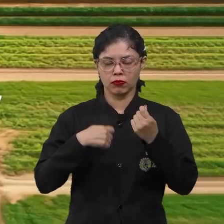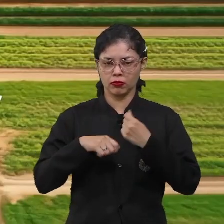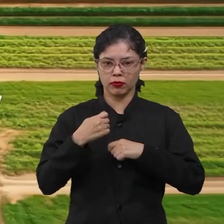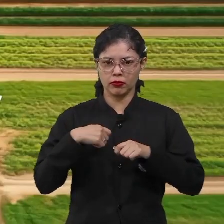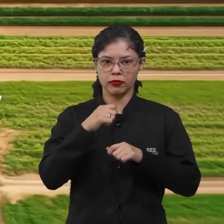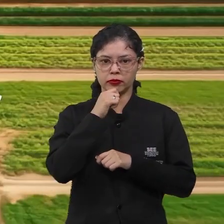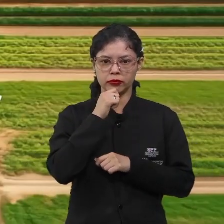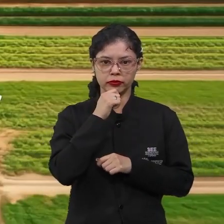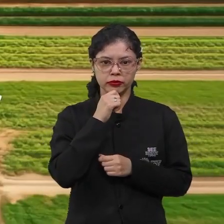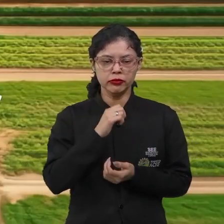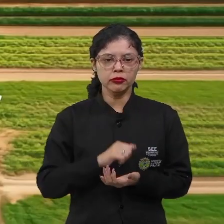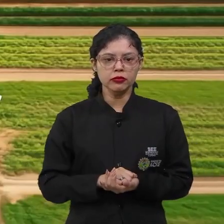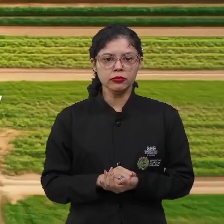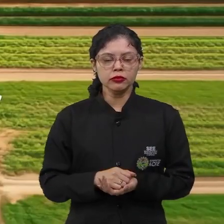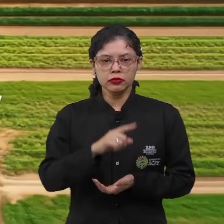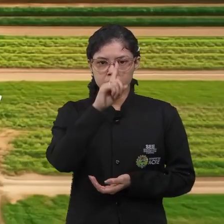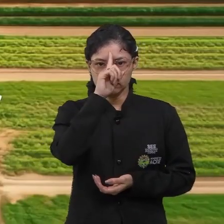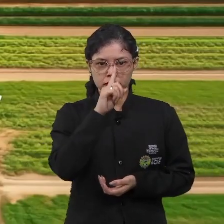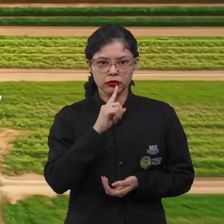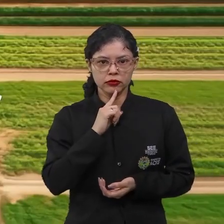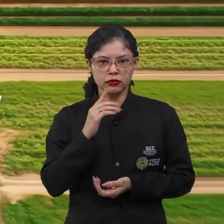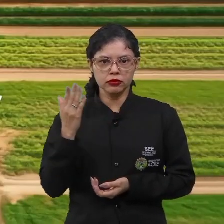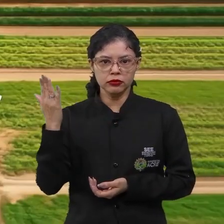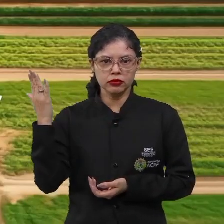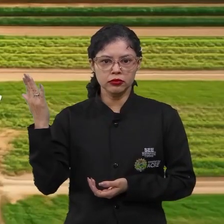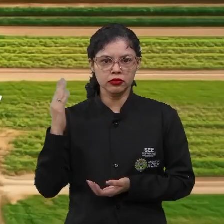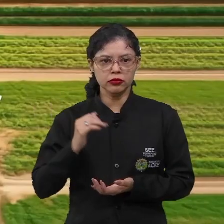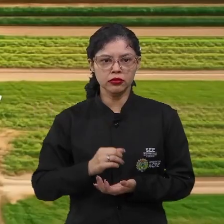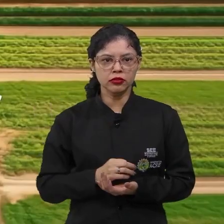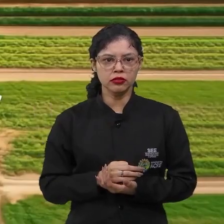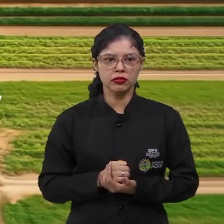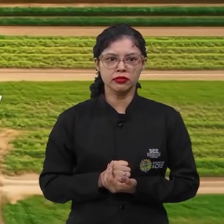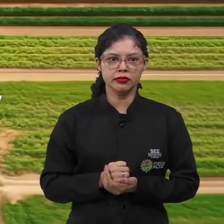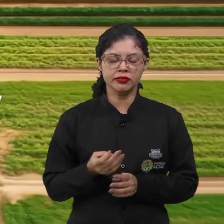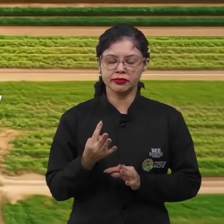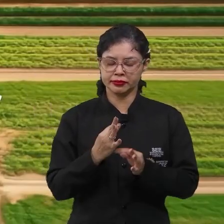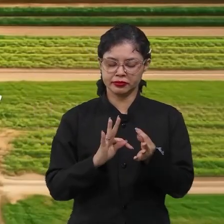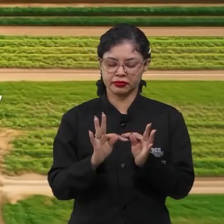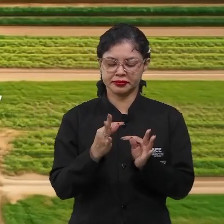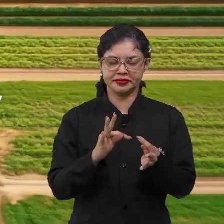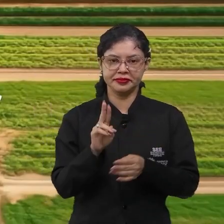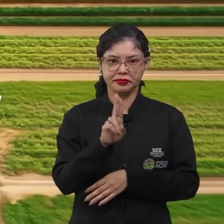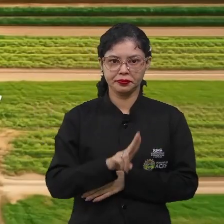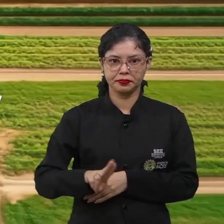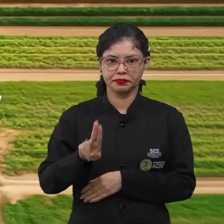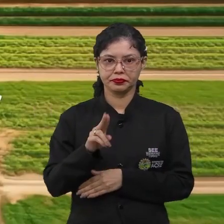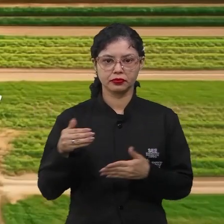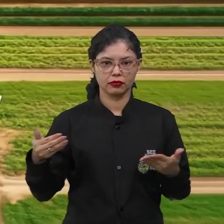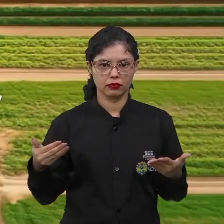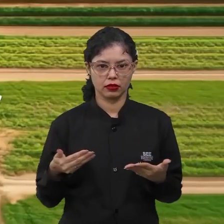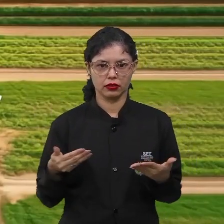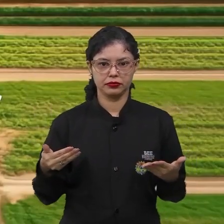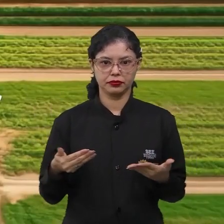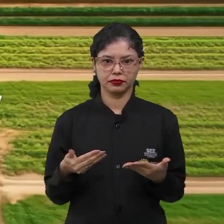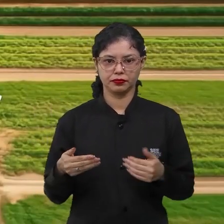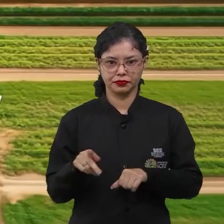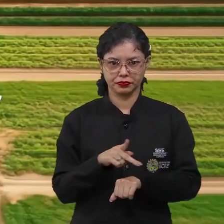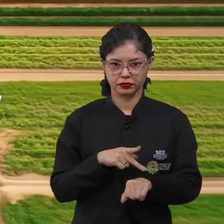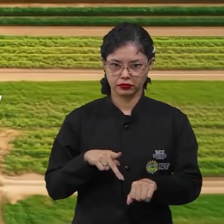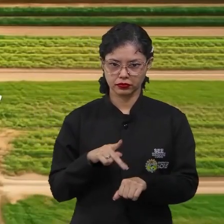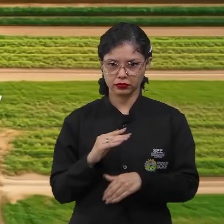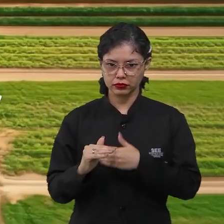Vejam só, aqui na imagem a gente tem uma tecnologia que é utilizada hoje em